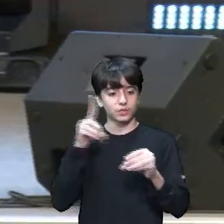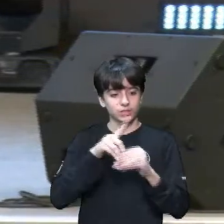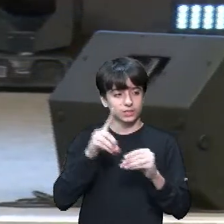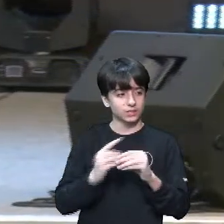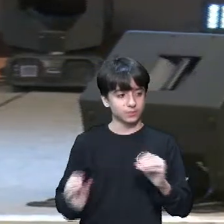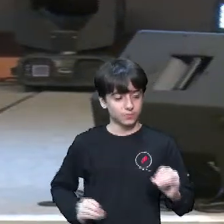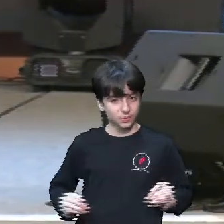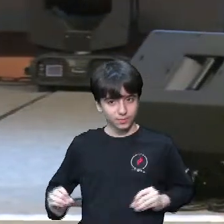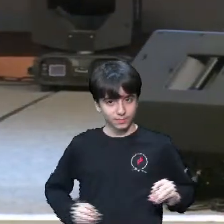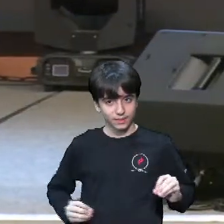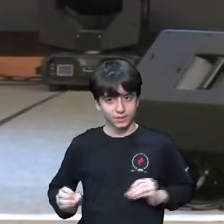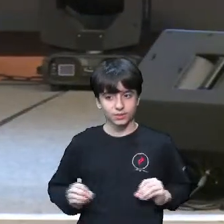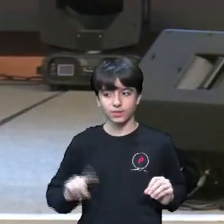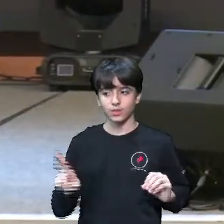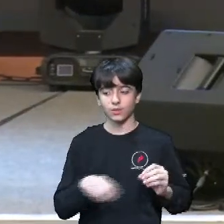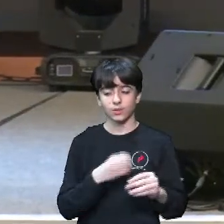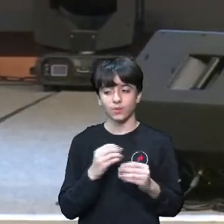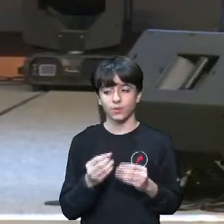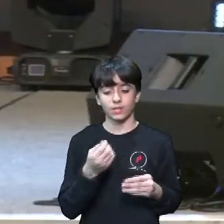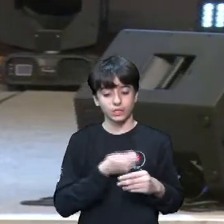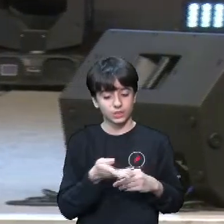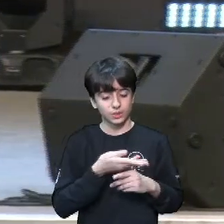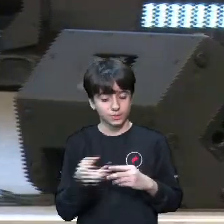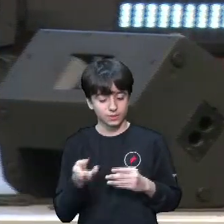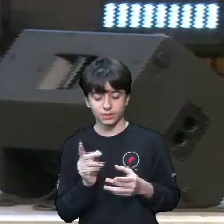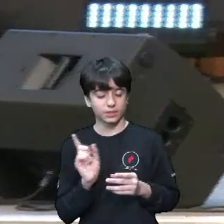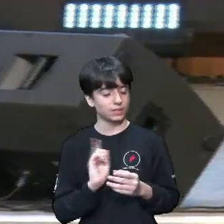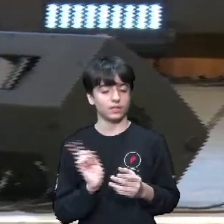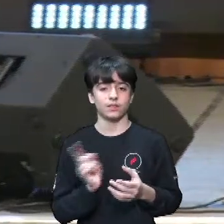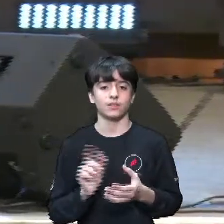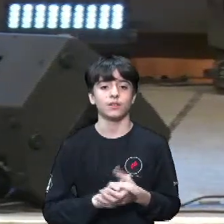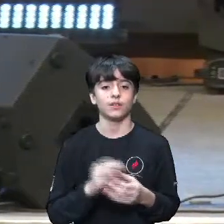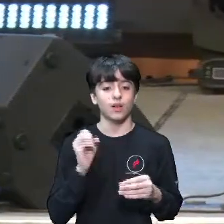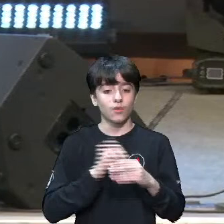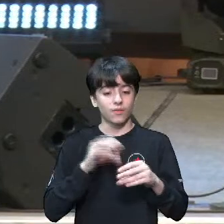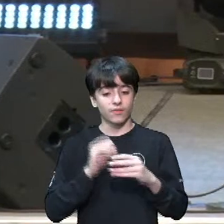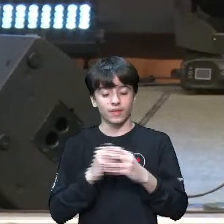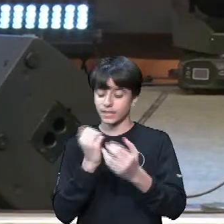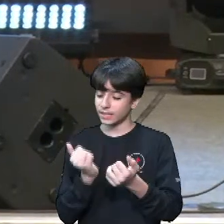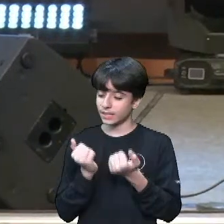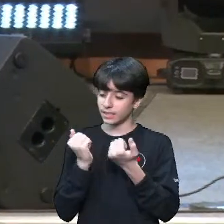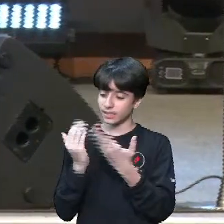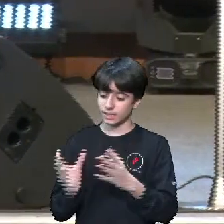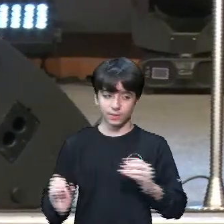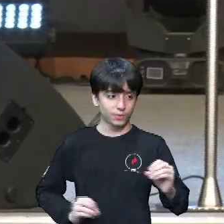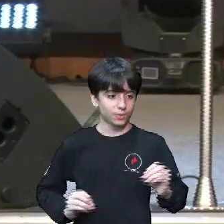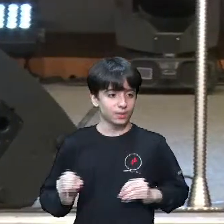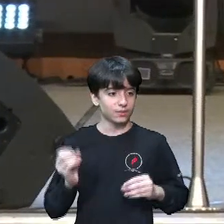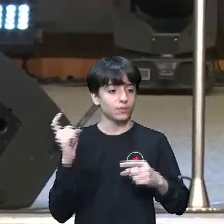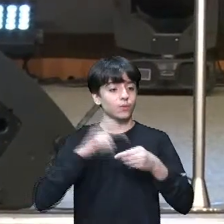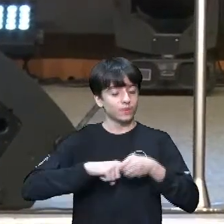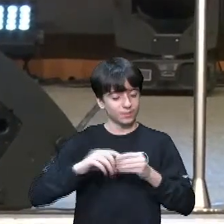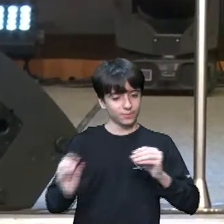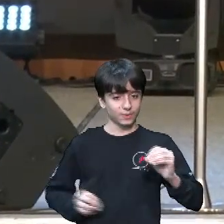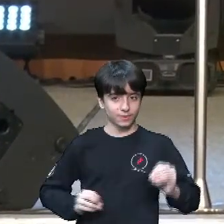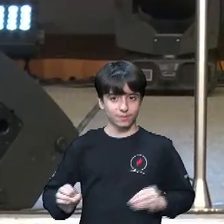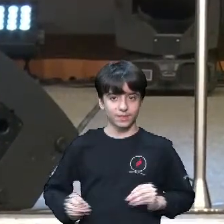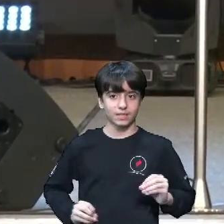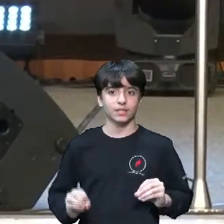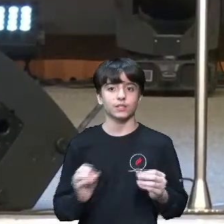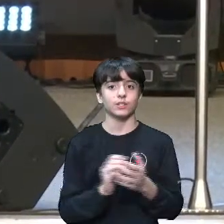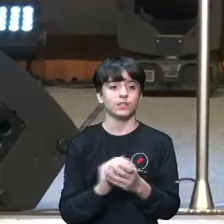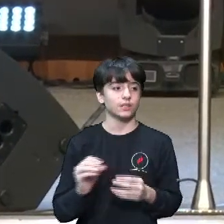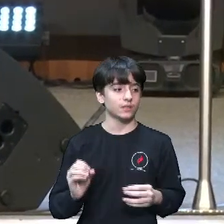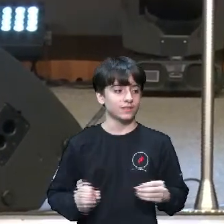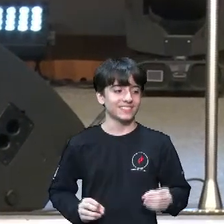envelope de dízimo, só entrega para quem pede. A oferta você entrega na mão do obreiro, o dízimo você entrega no gasofilácio. Se você está na